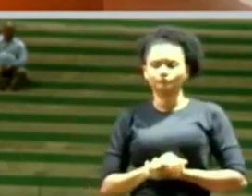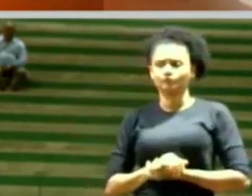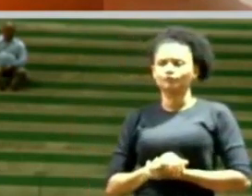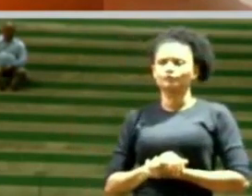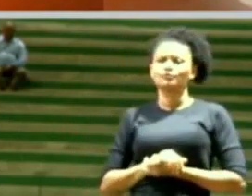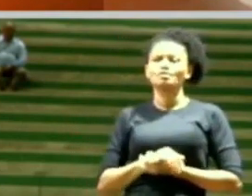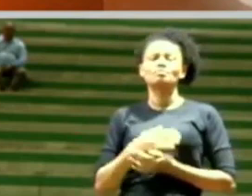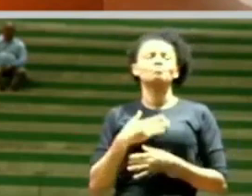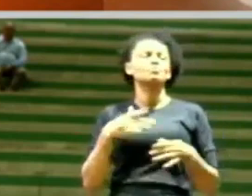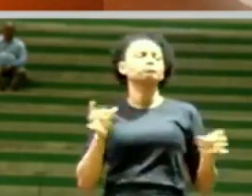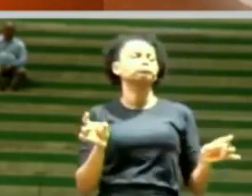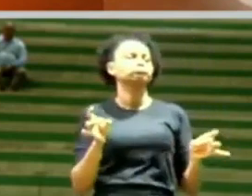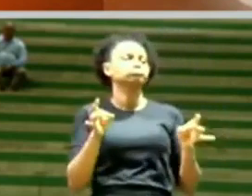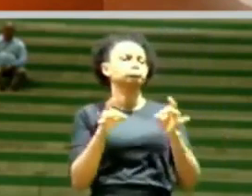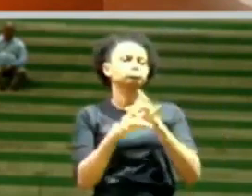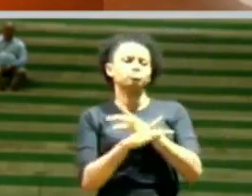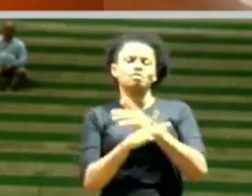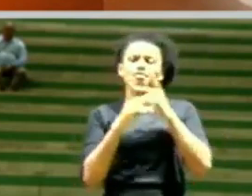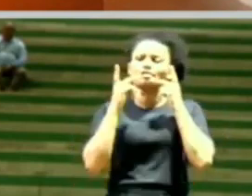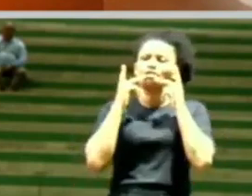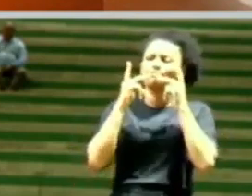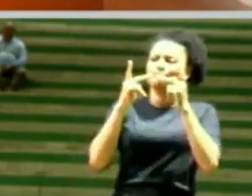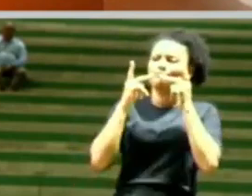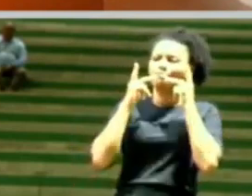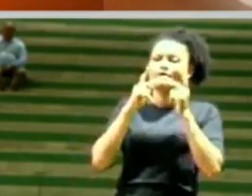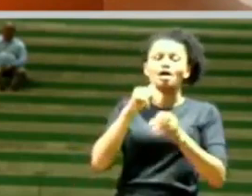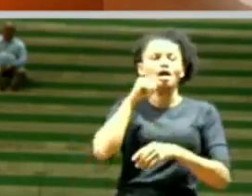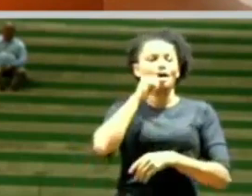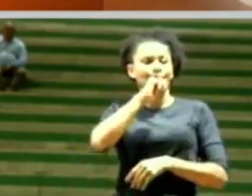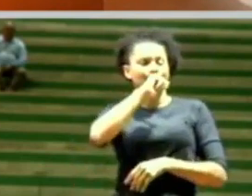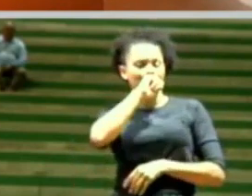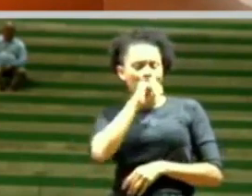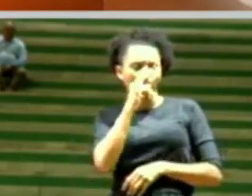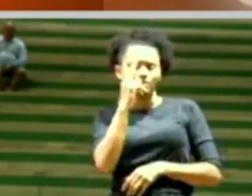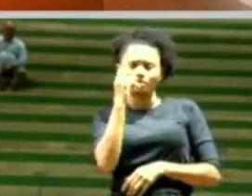E quando eu terminei de pregar, uma mãe crente,